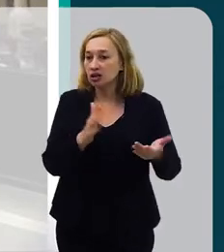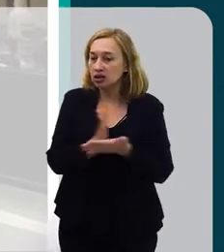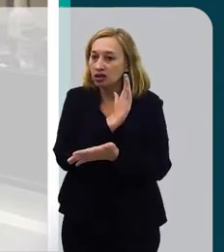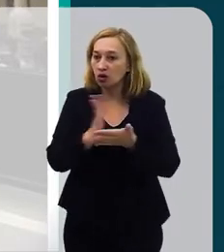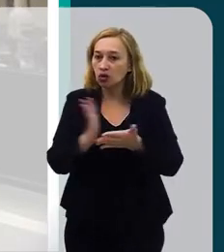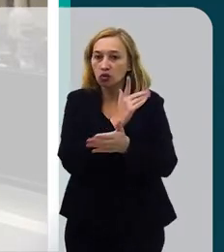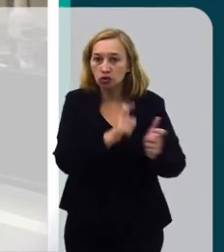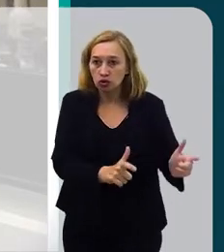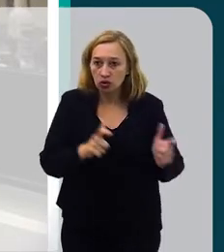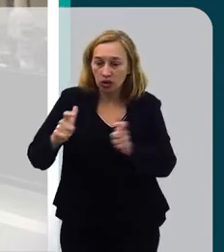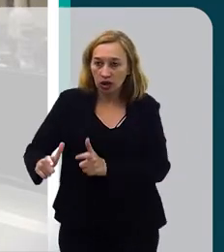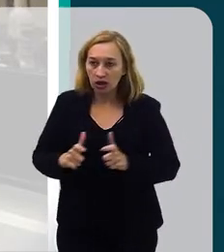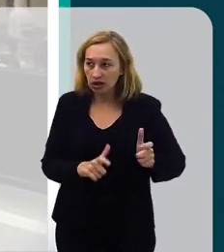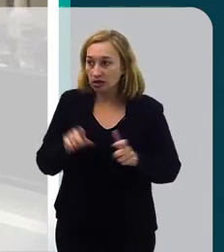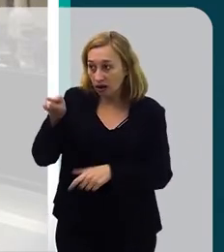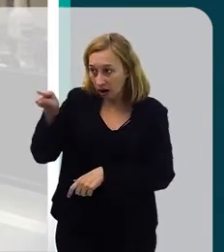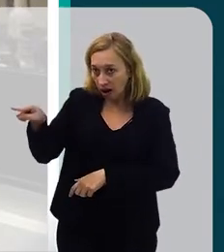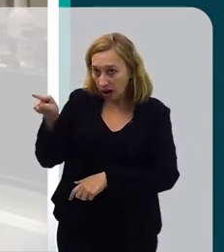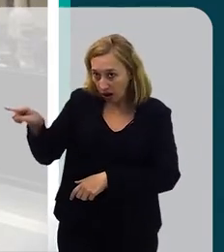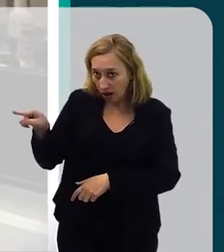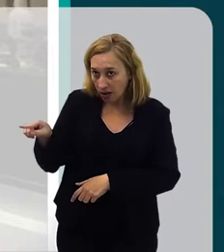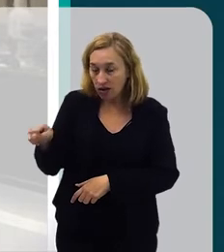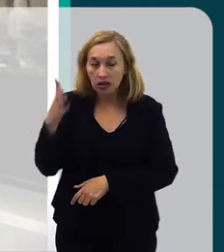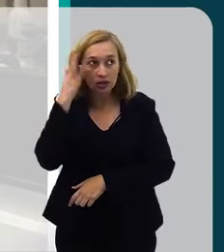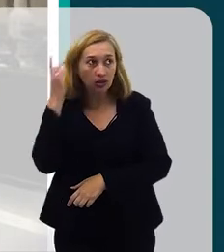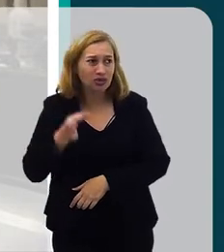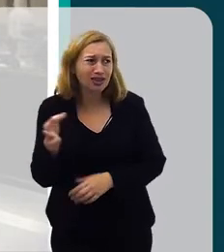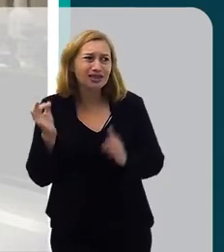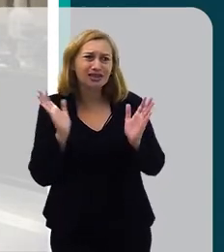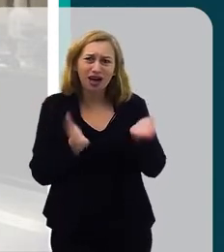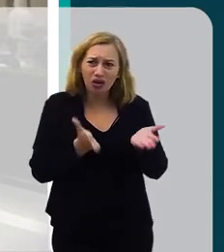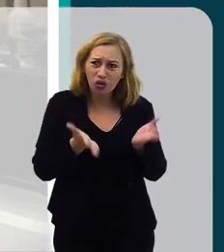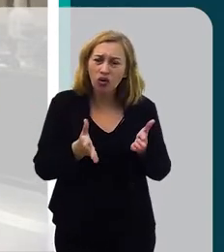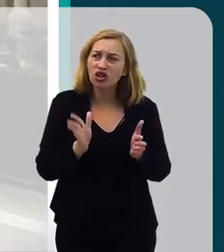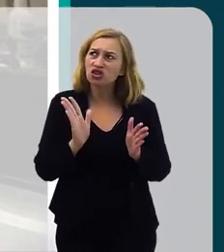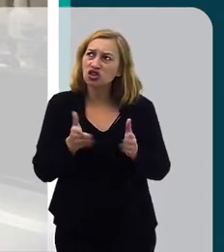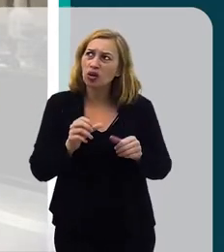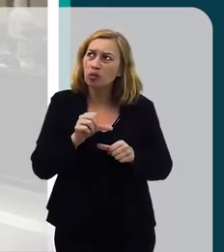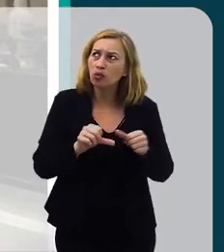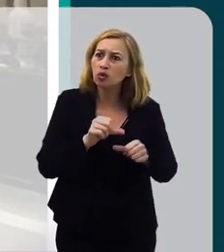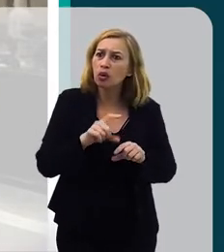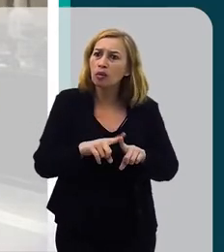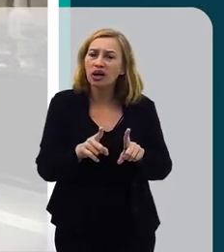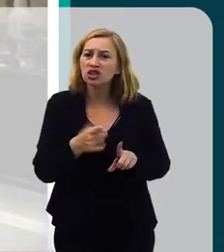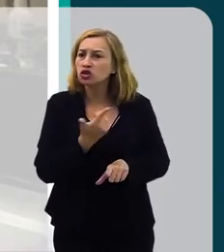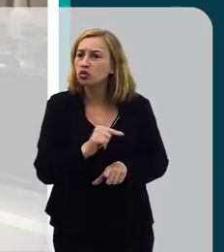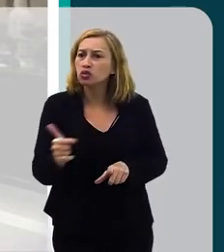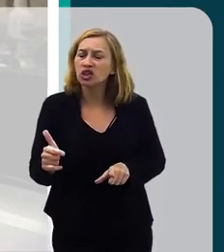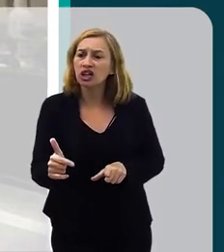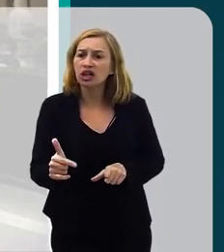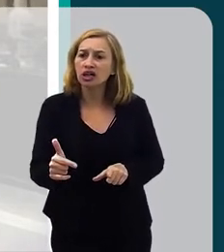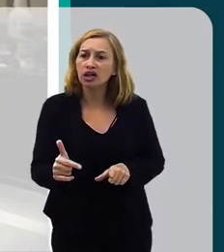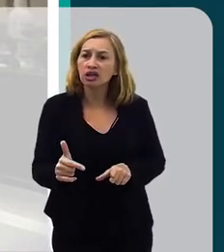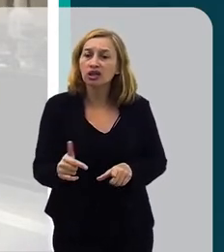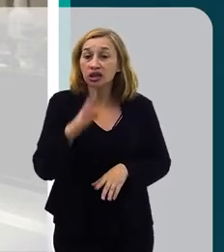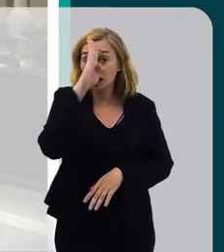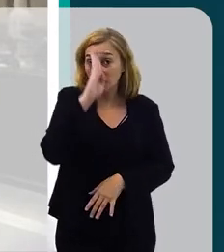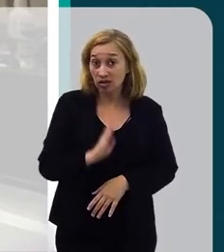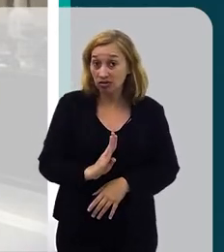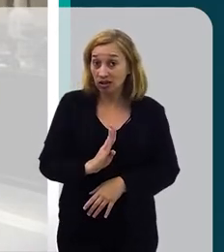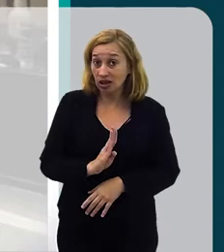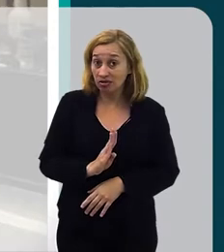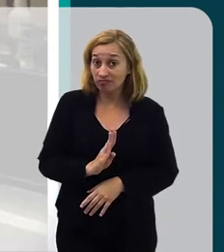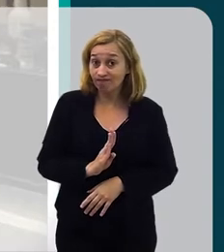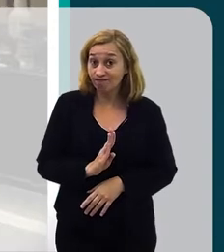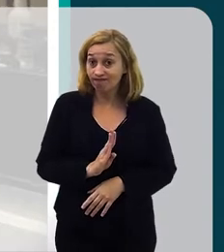alguns lugares lá, em Belo Horizonte mesmo, não sei se agora já mudou, não tem